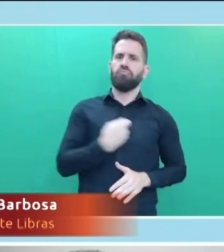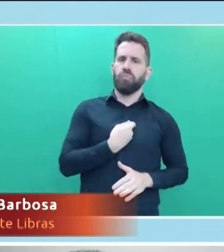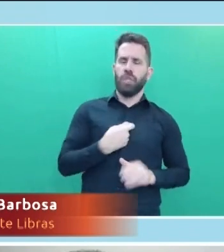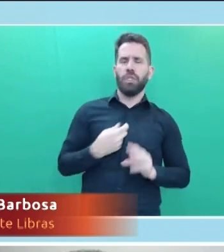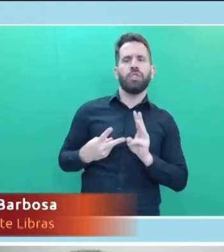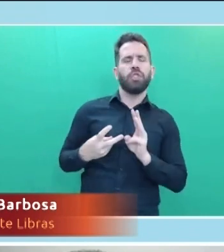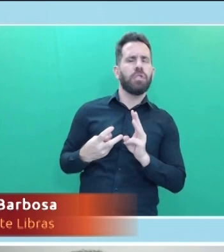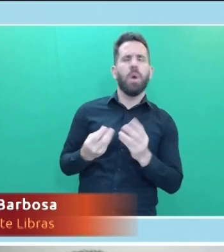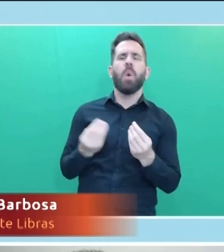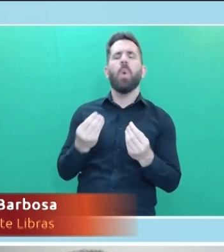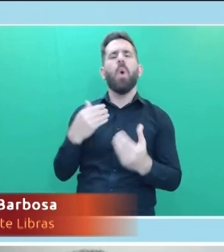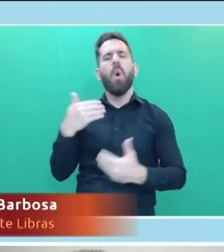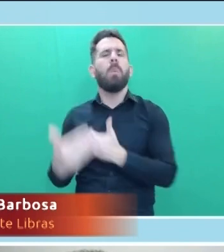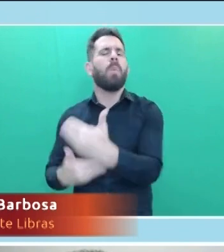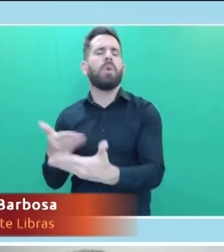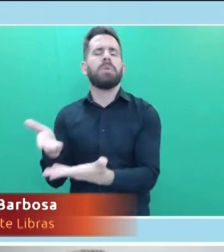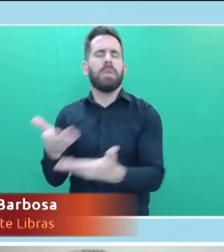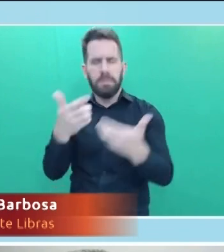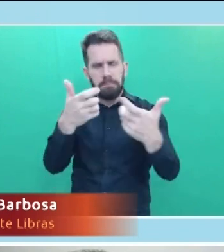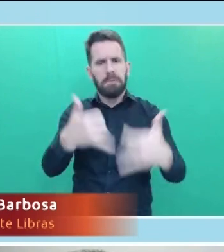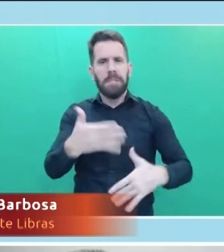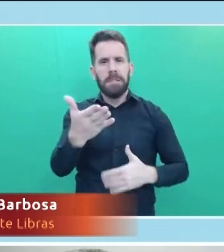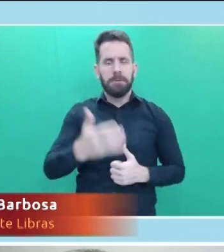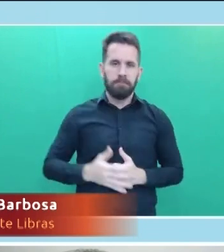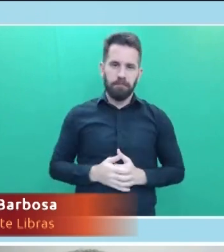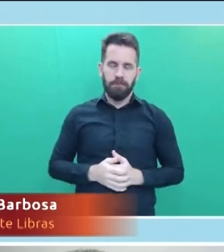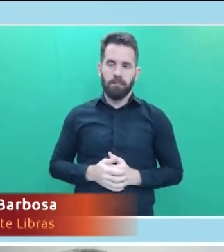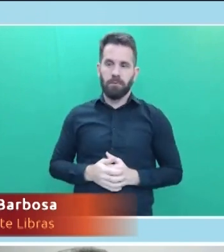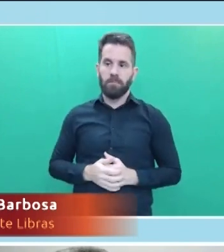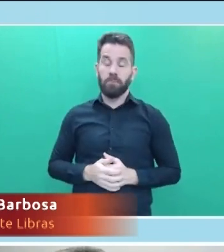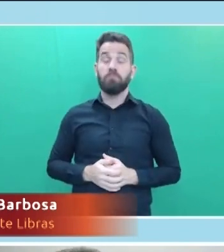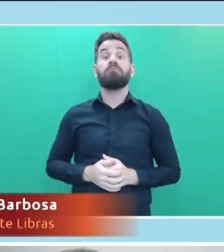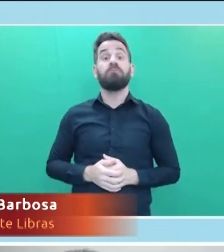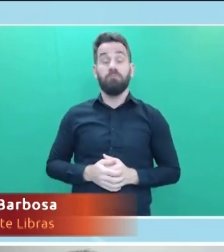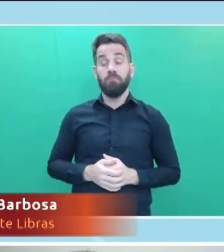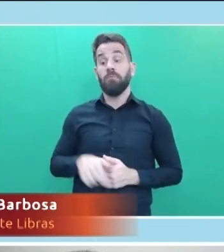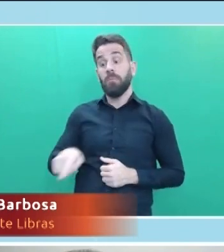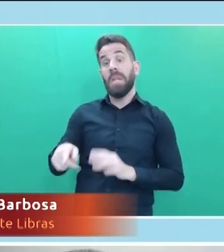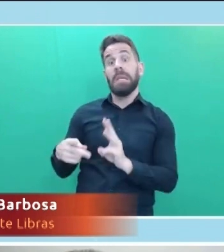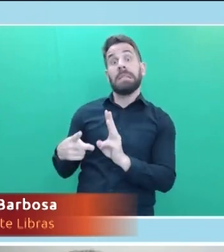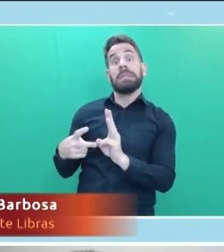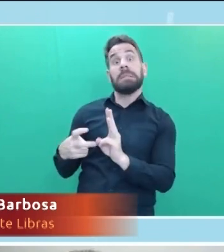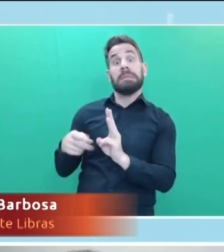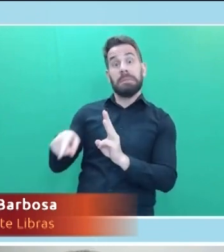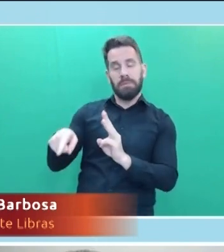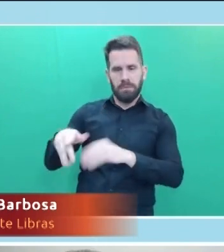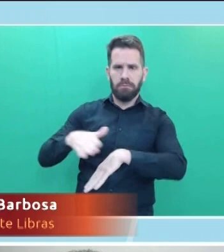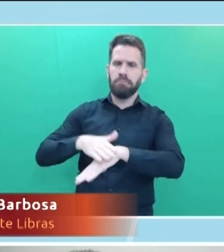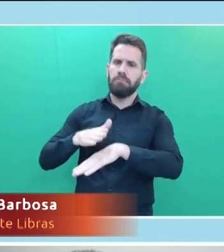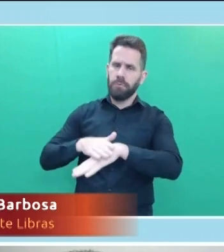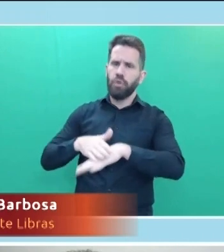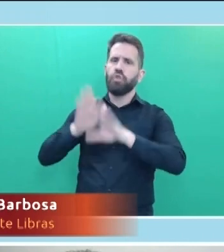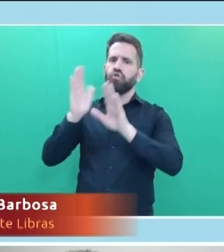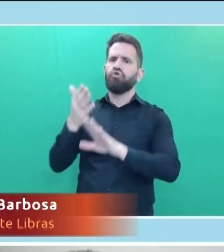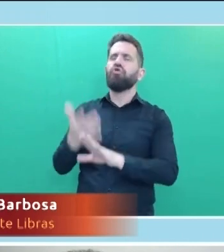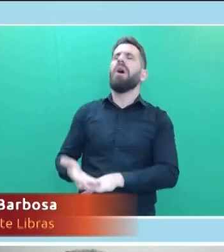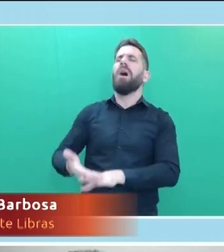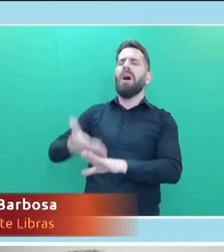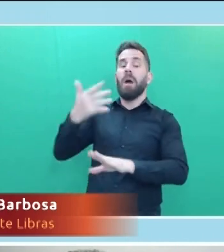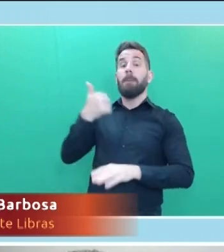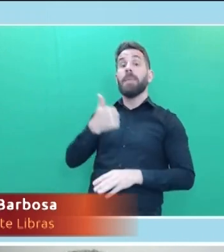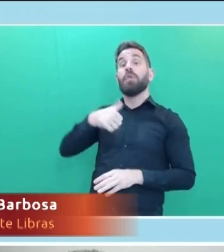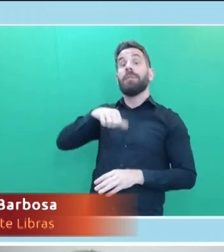gente. Olha, a população indígena é levantada pelos censos do IBGE desde 91.